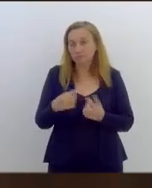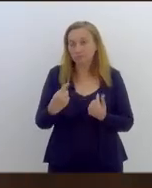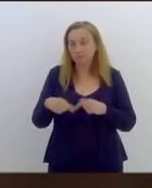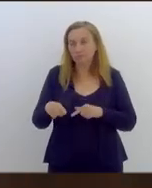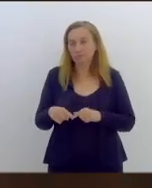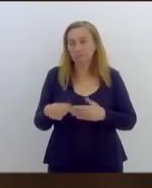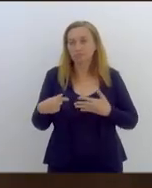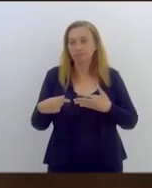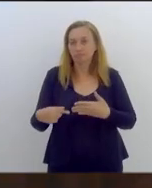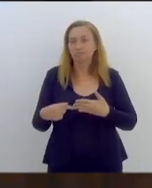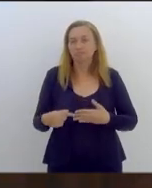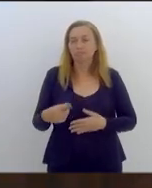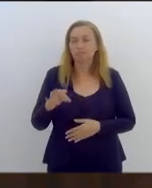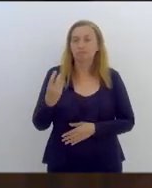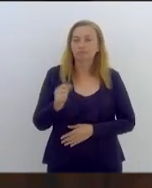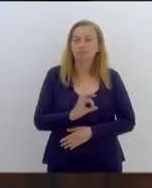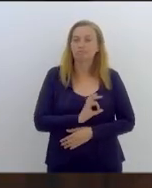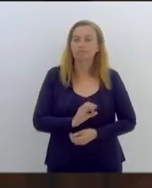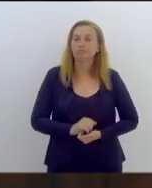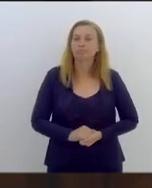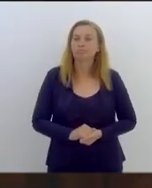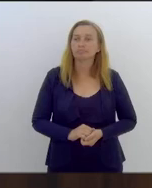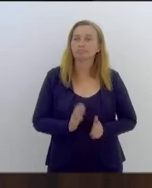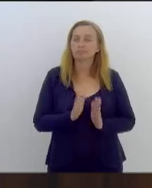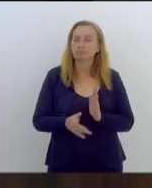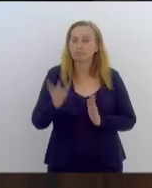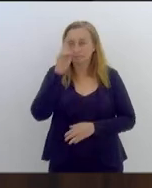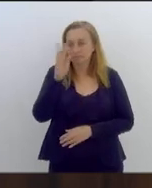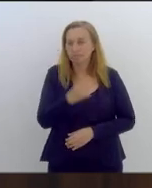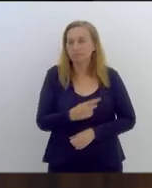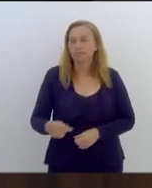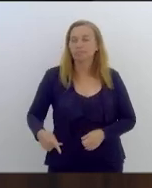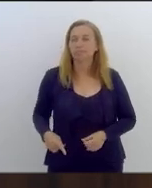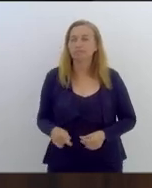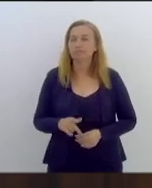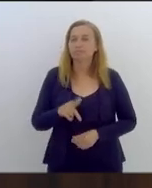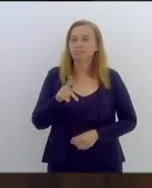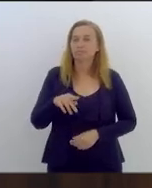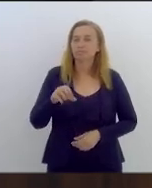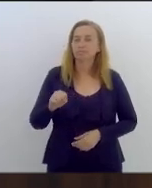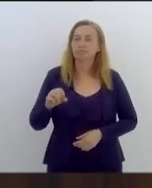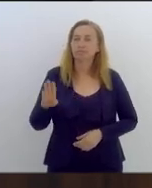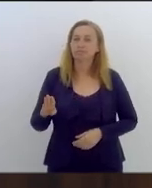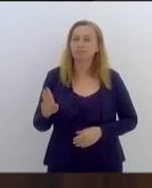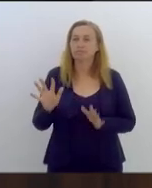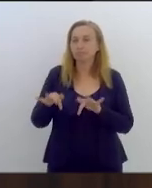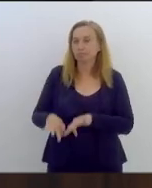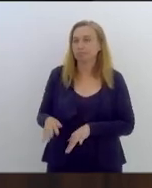PSOL, Marta Rocha. Tá. Pela ordem, presidente. PSB. Ao final,